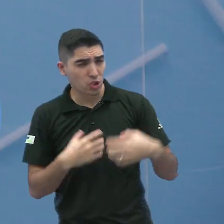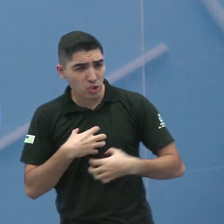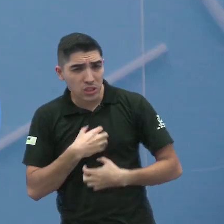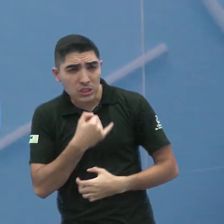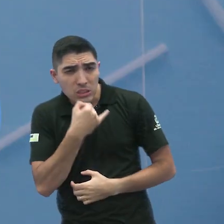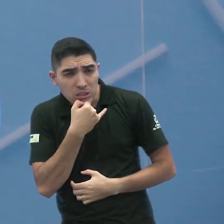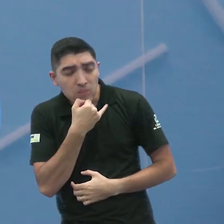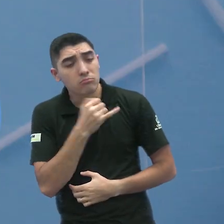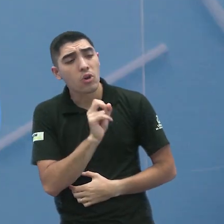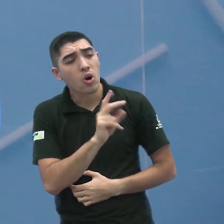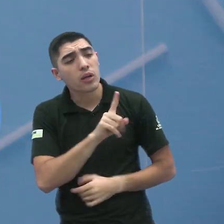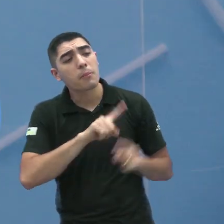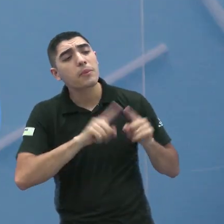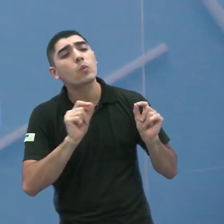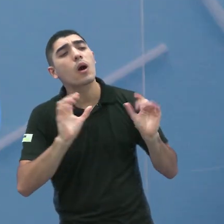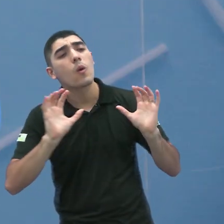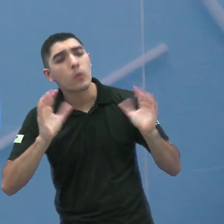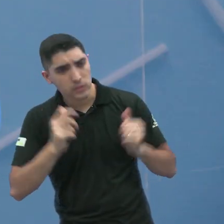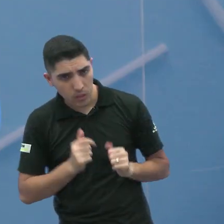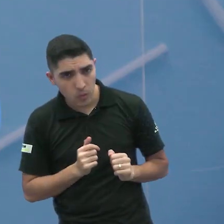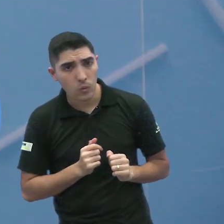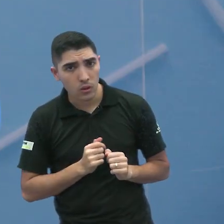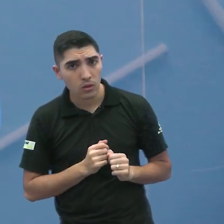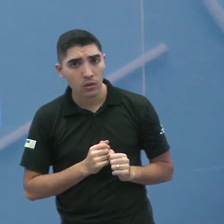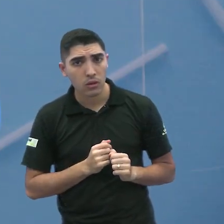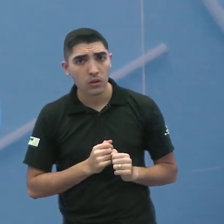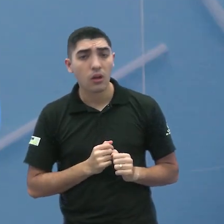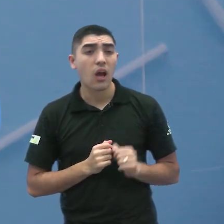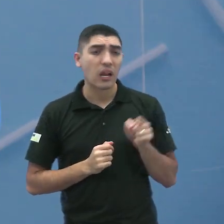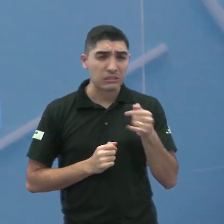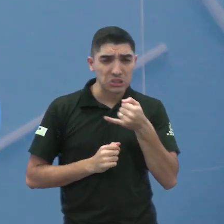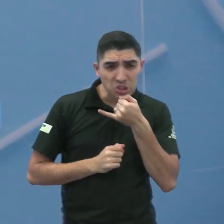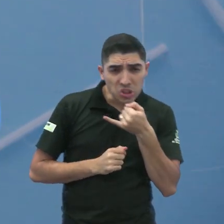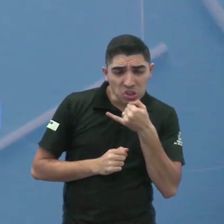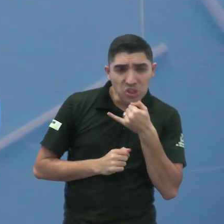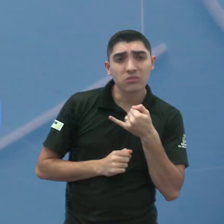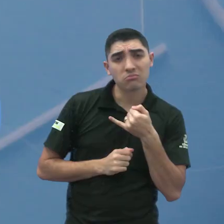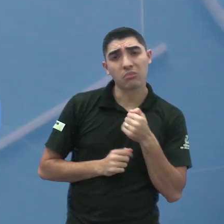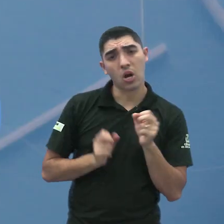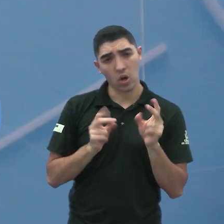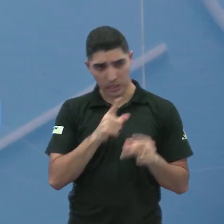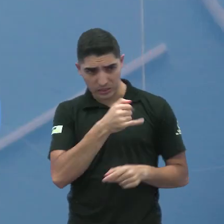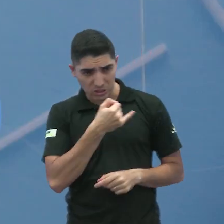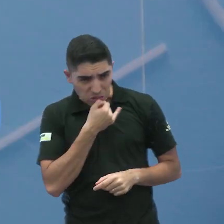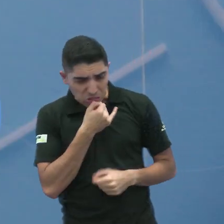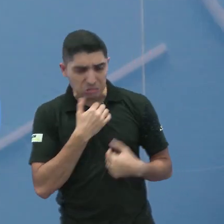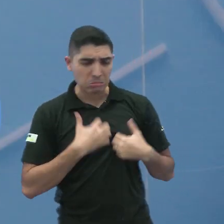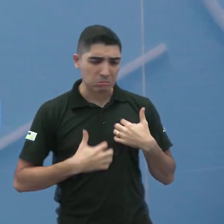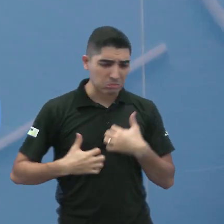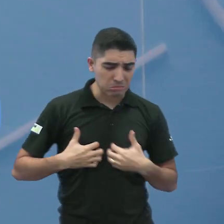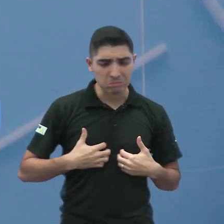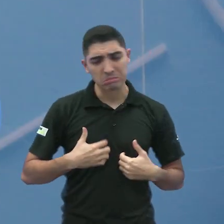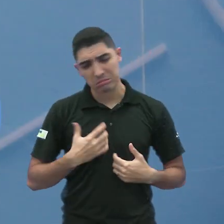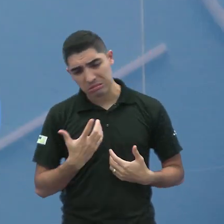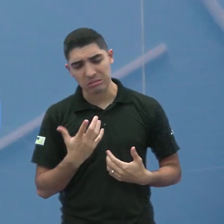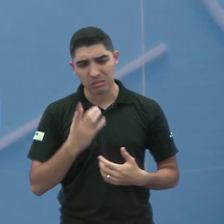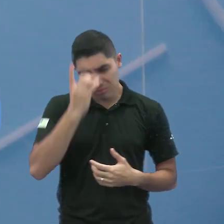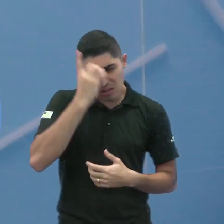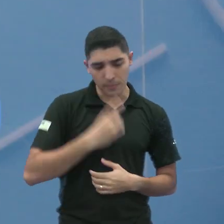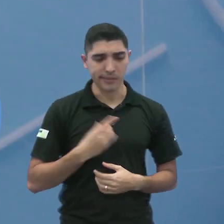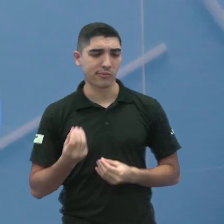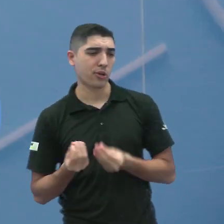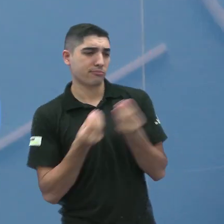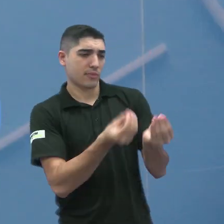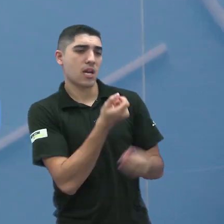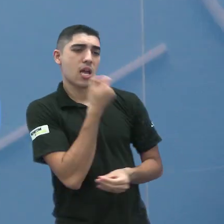que aconteceu? E às vezes os profissionais, eles vão, você está triste, tá bom, então está triste, desanimado, tal, está deprimido, tá aqui o